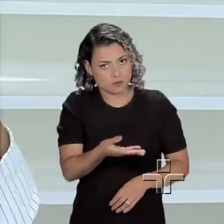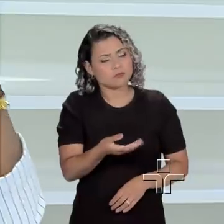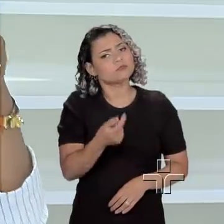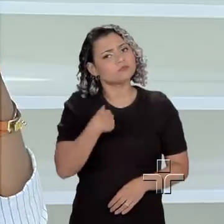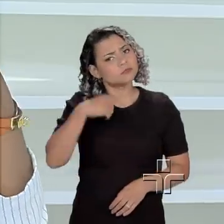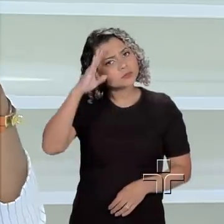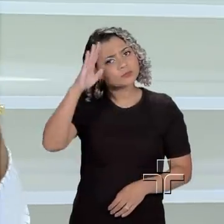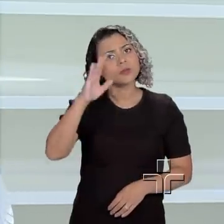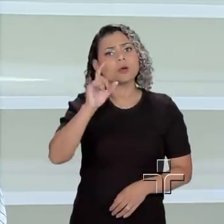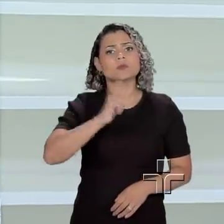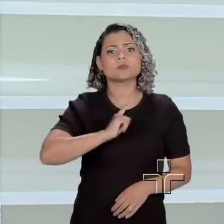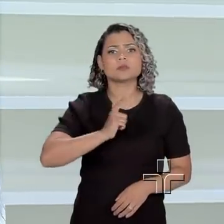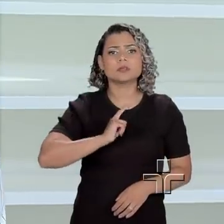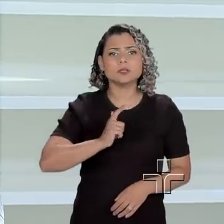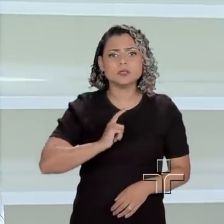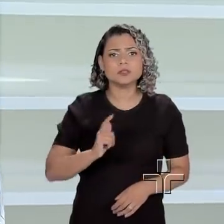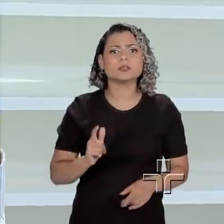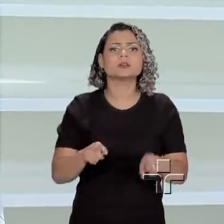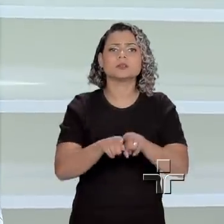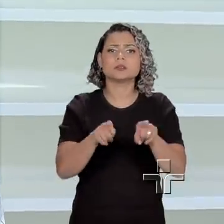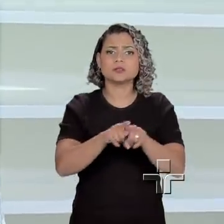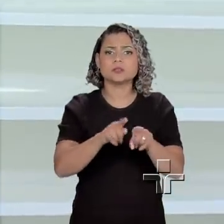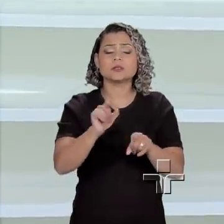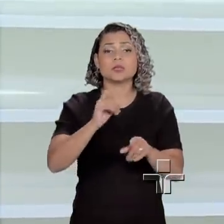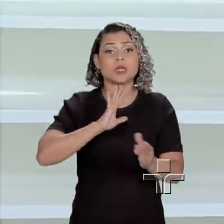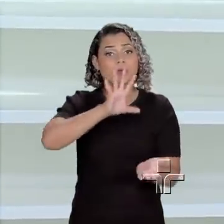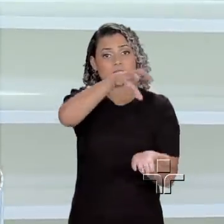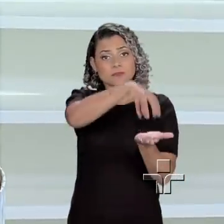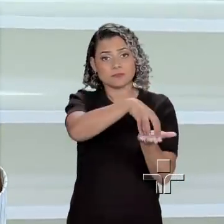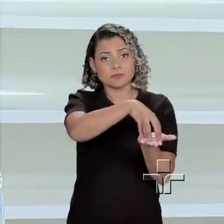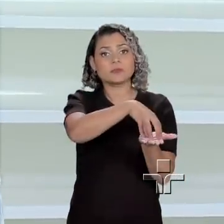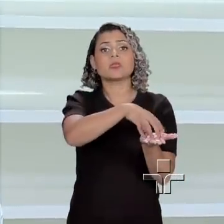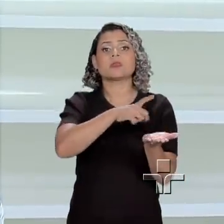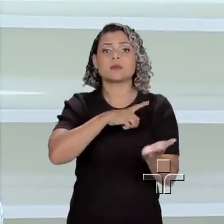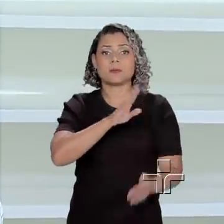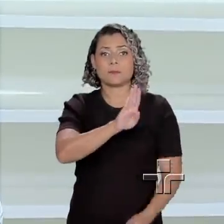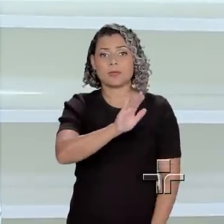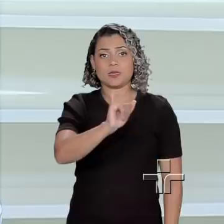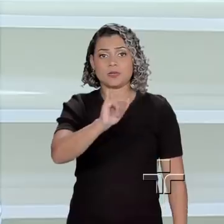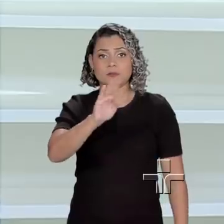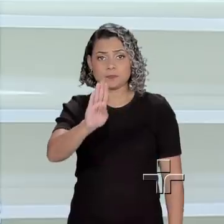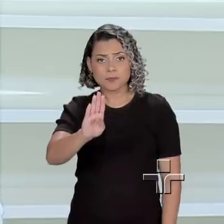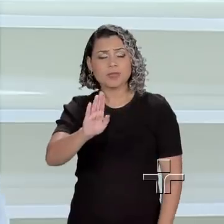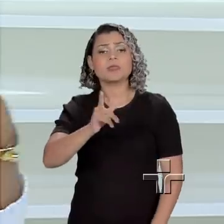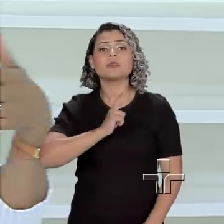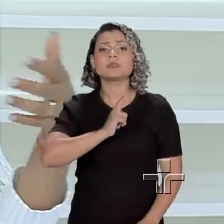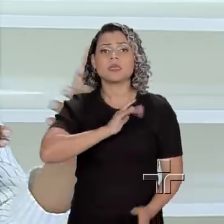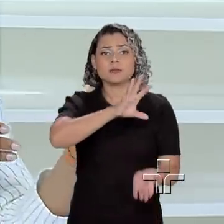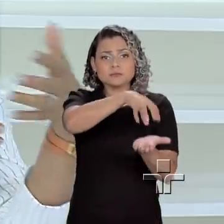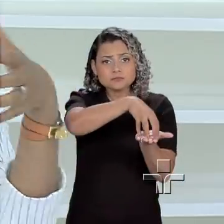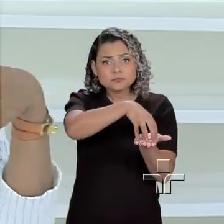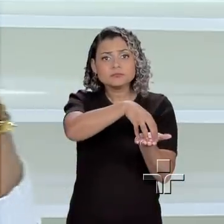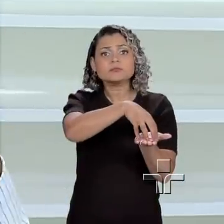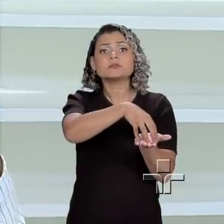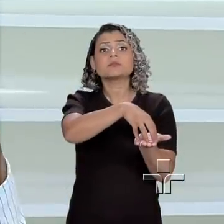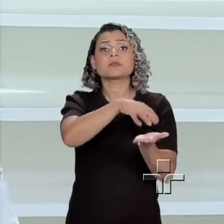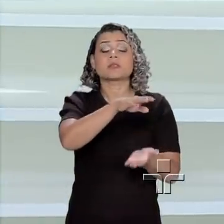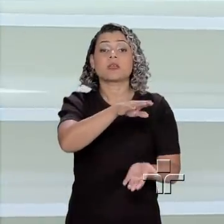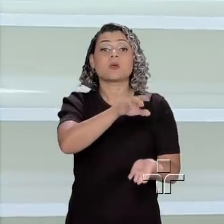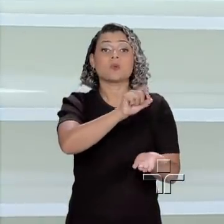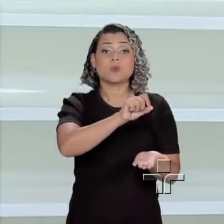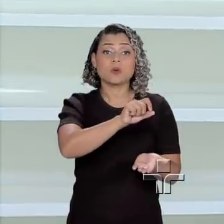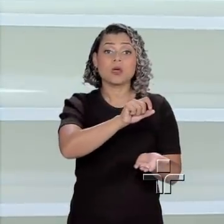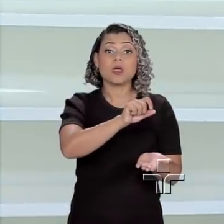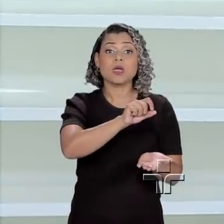que Airbnb é a maior plataforma ou rede de hotel sem possuir nenhum hotel, ou a Uber é a maior